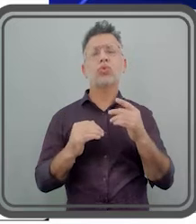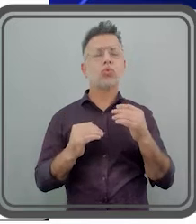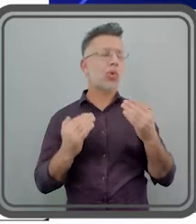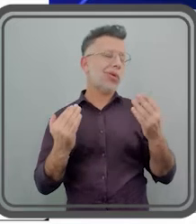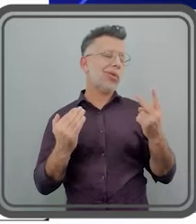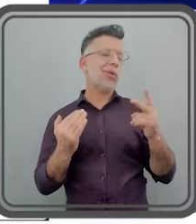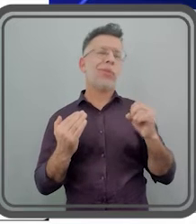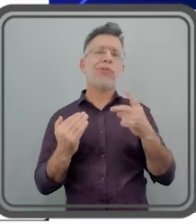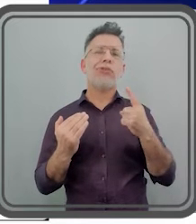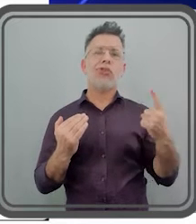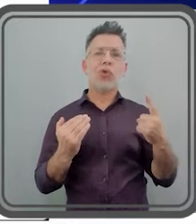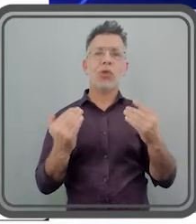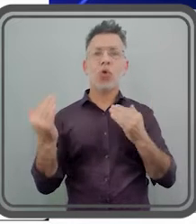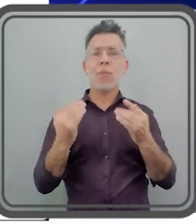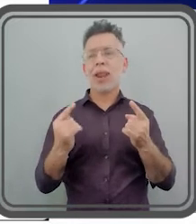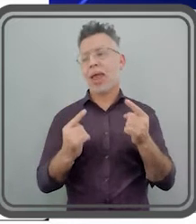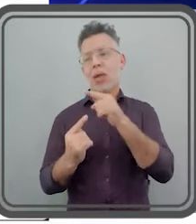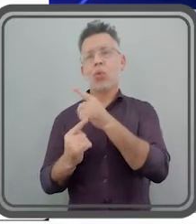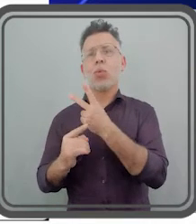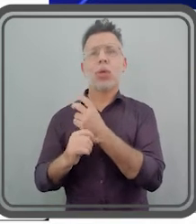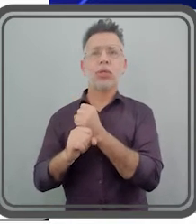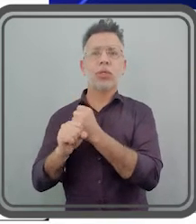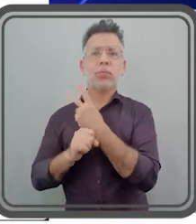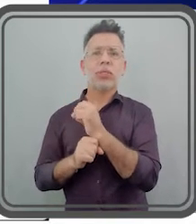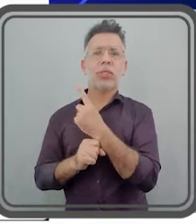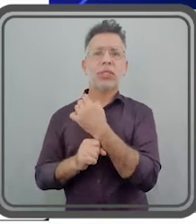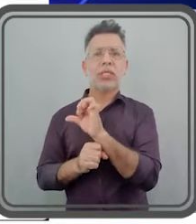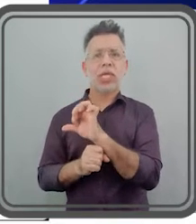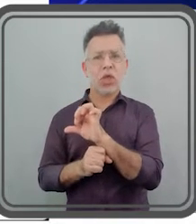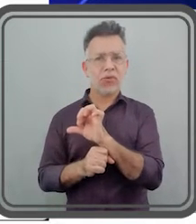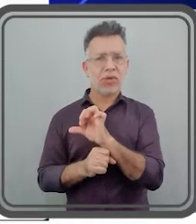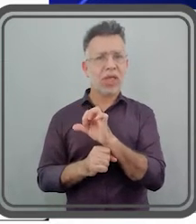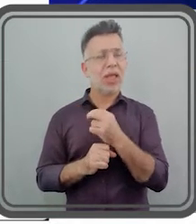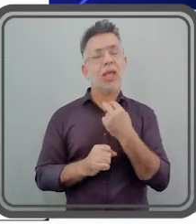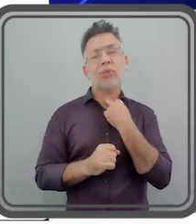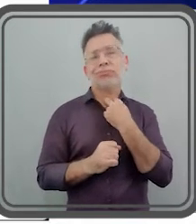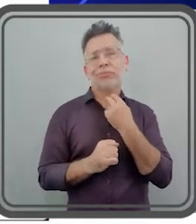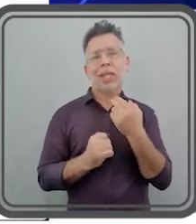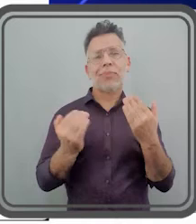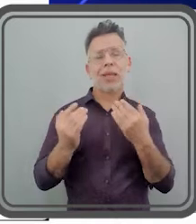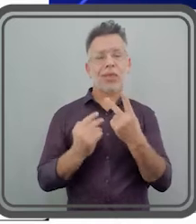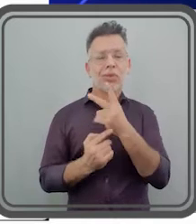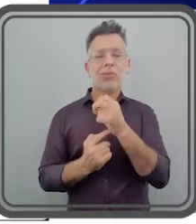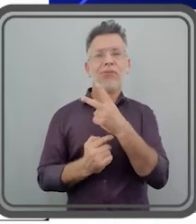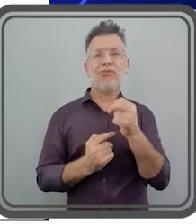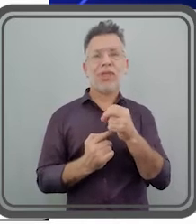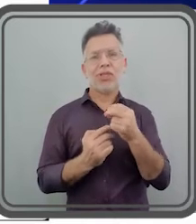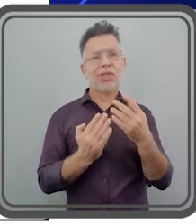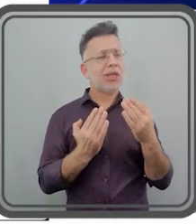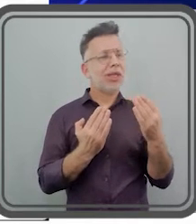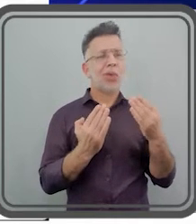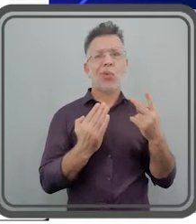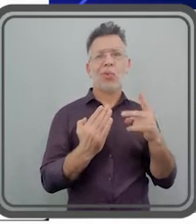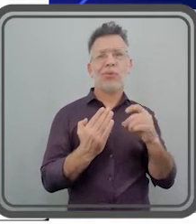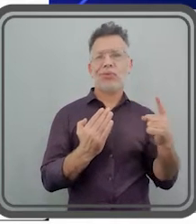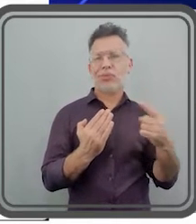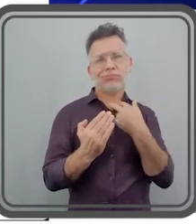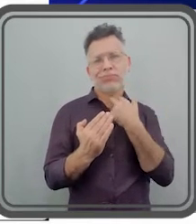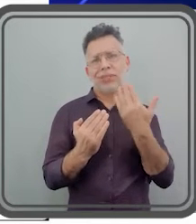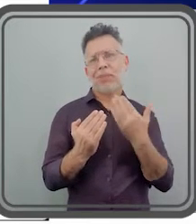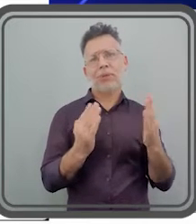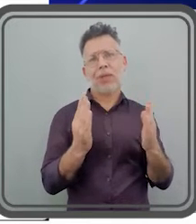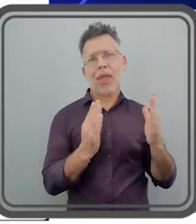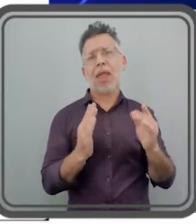não faria muito sentido comparar 2020/2021 com 2.020 Porque a gente já tava na Peneira então a gente acabou comparando com um período